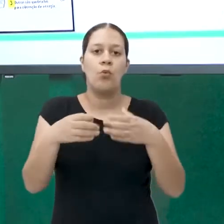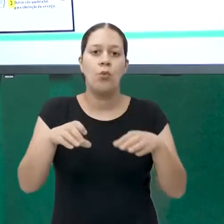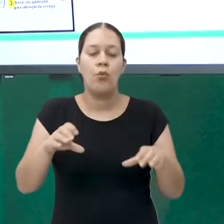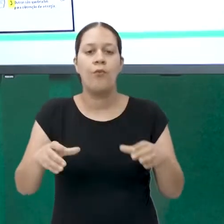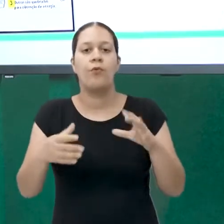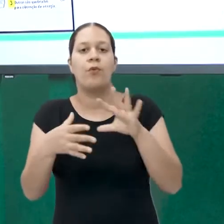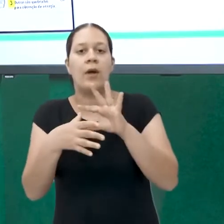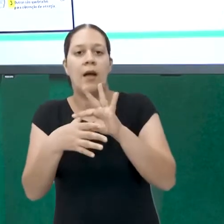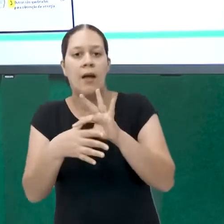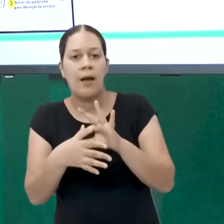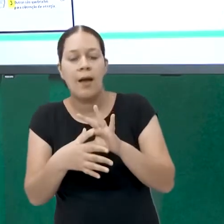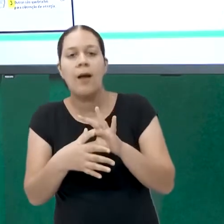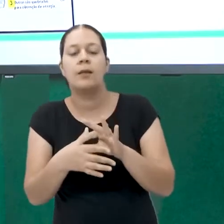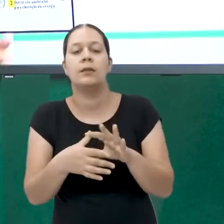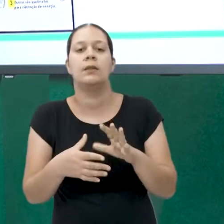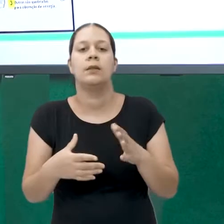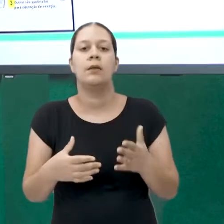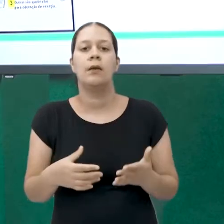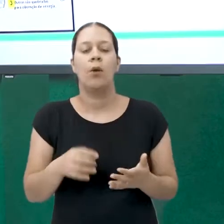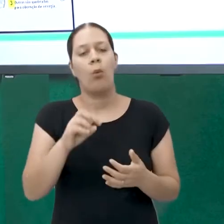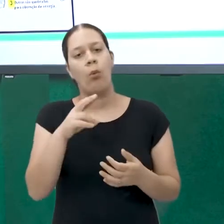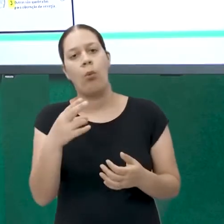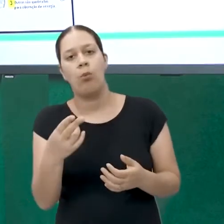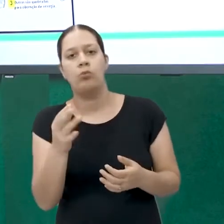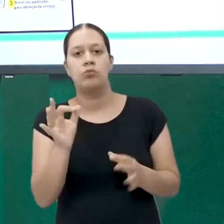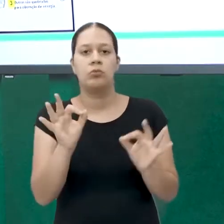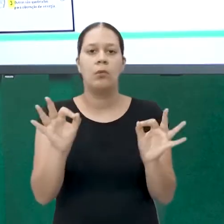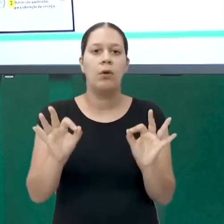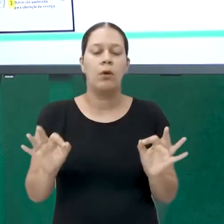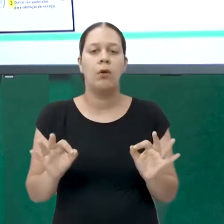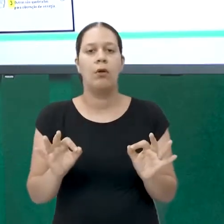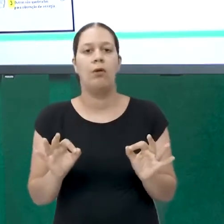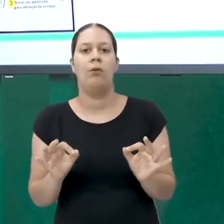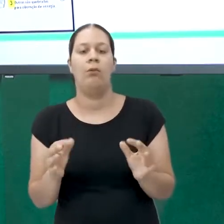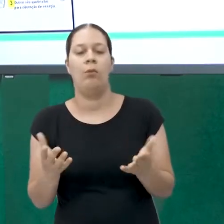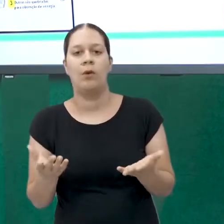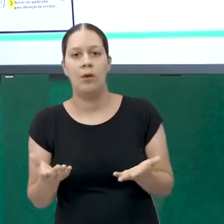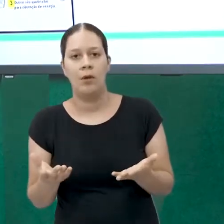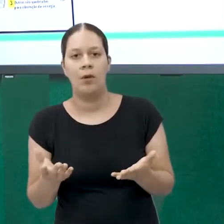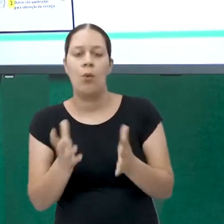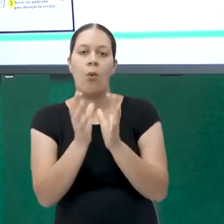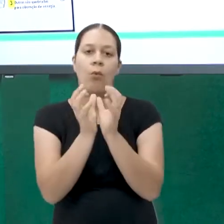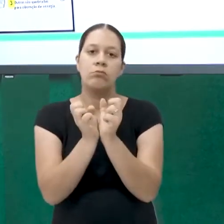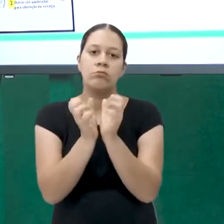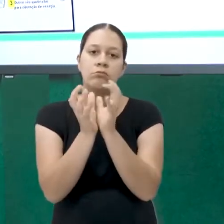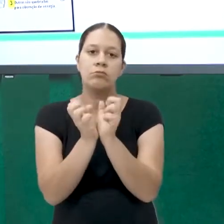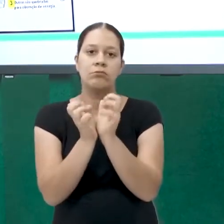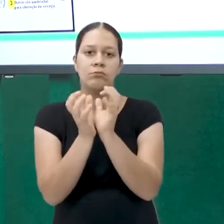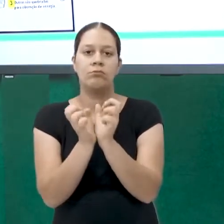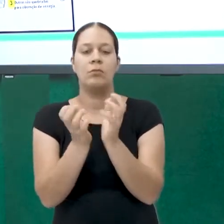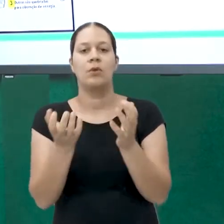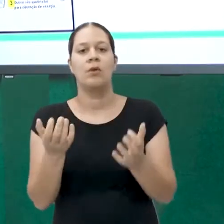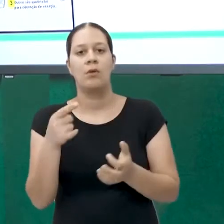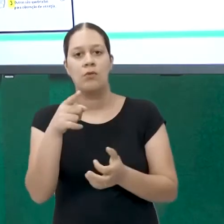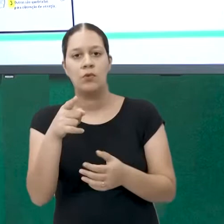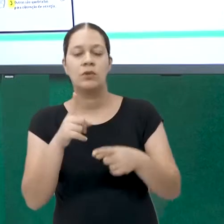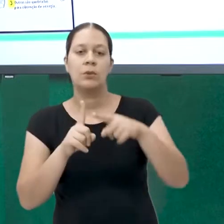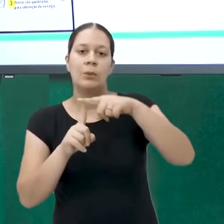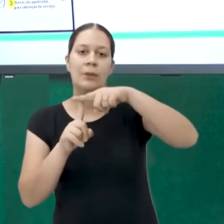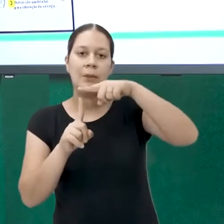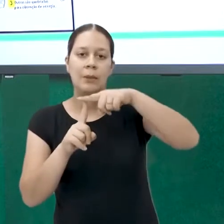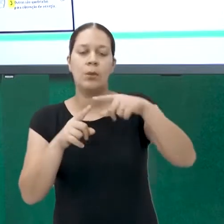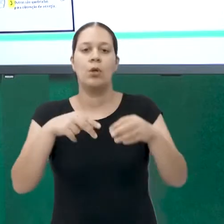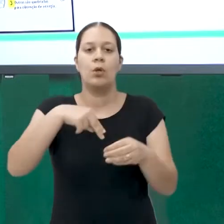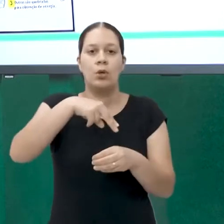tá? Você comeu pão, você comeu ovo, você comeu carne ou você não comeu carne, tá? Você só comeu folha,